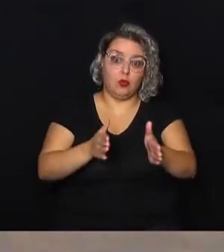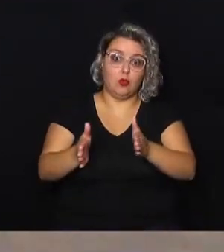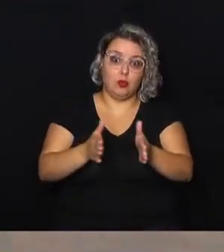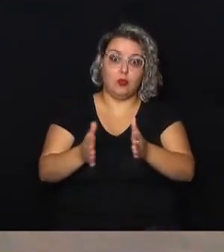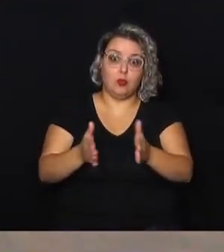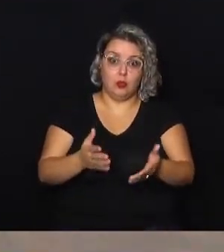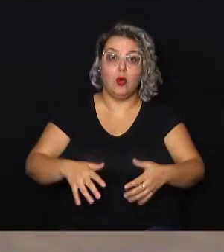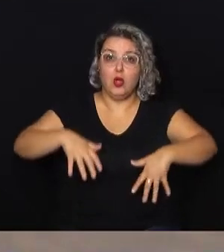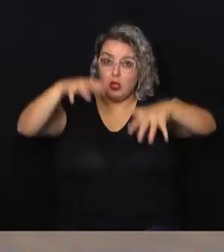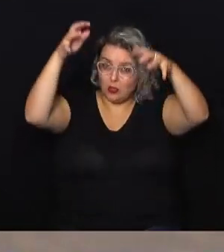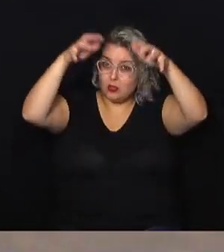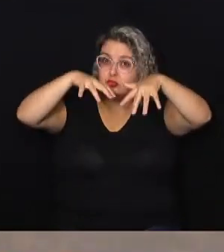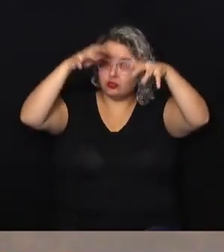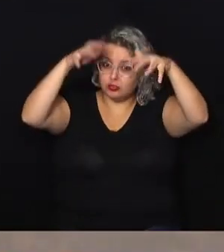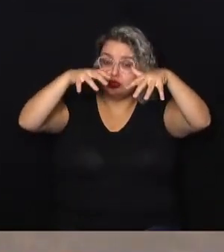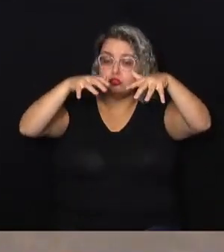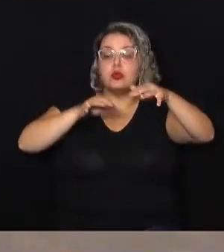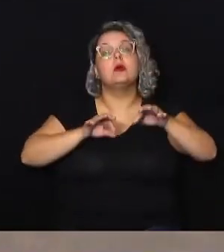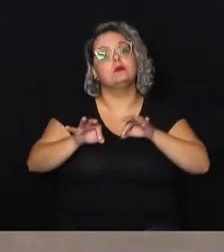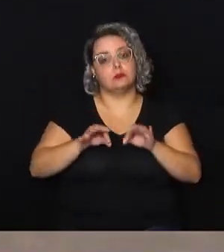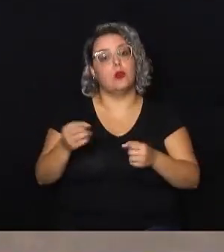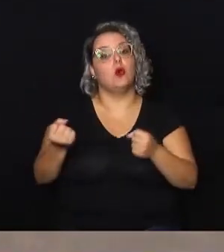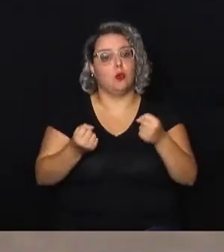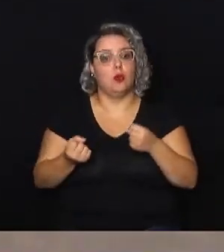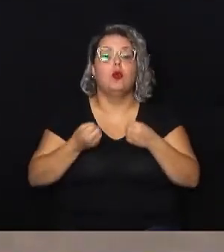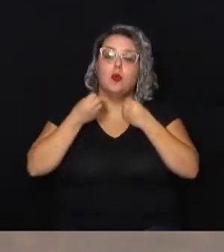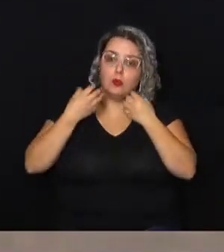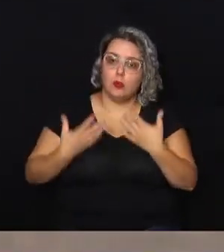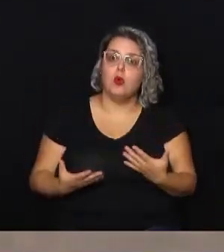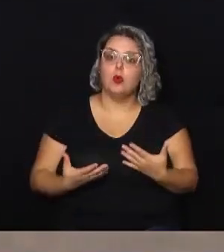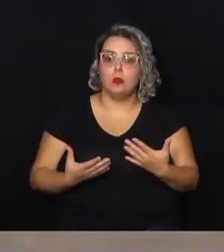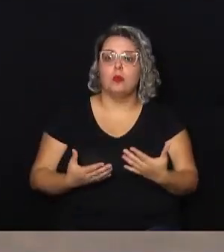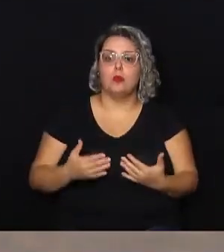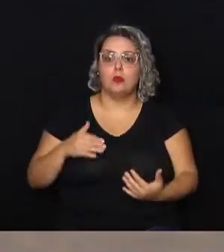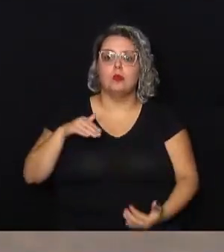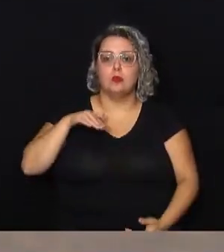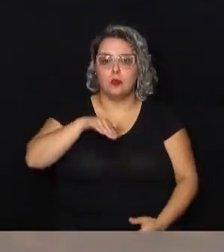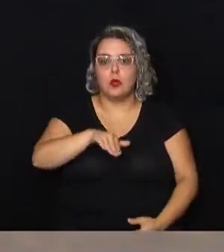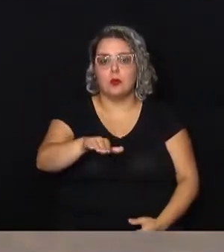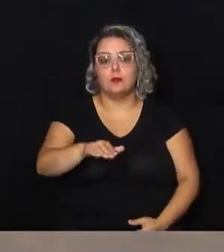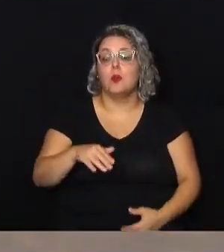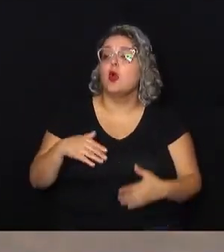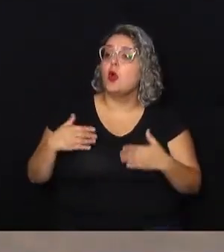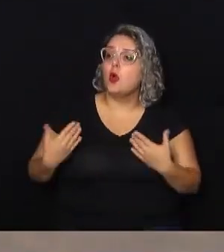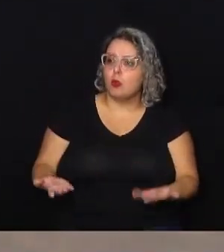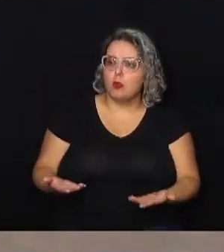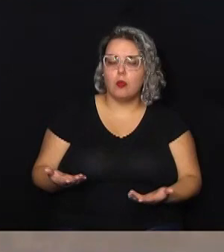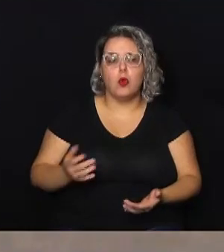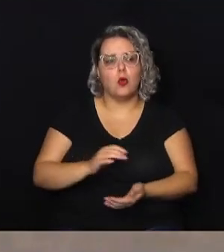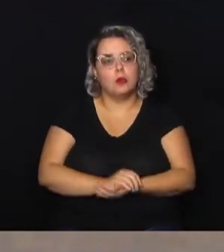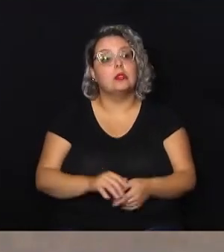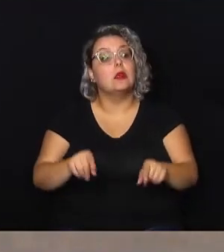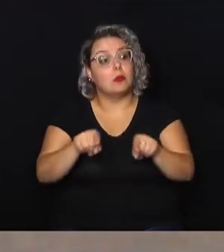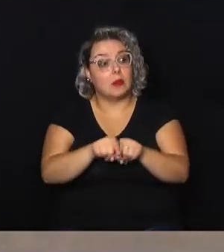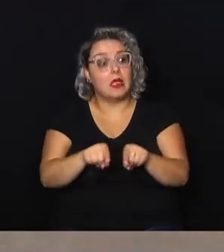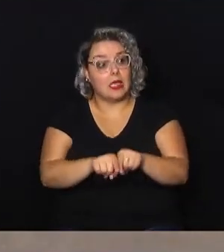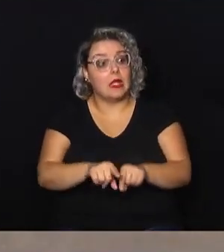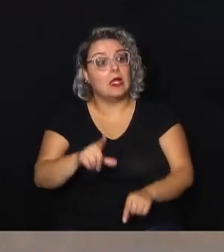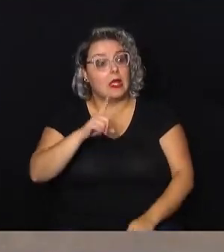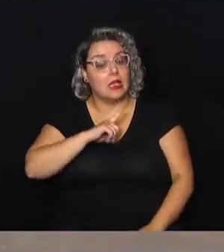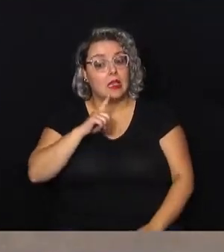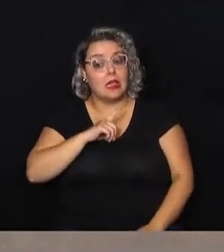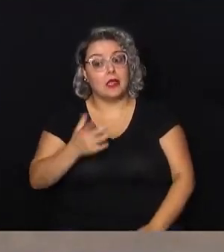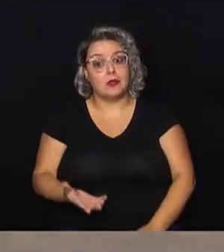momento de chuva aí, ele esteja com o veículo em condição para rodar. Bom, Tenente, também, não é, essa questão do carro é importante, como o